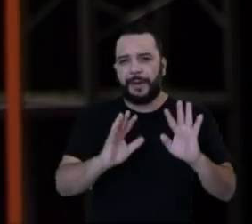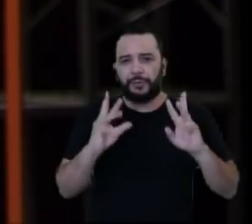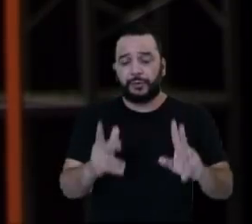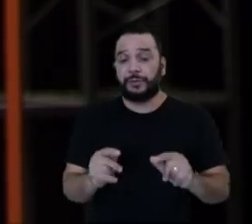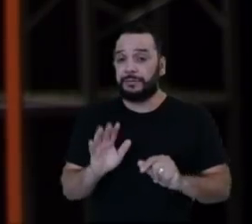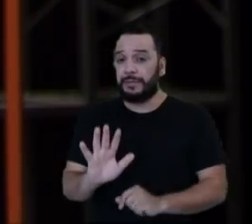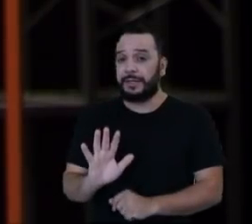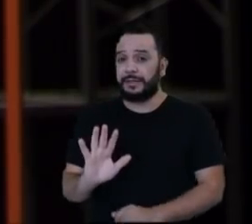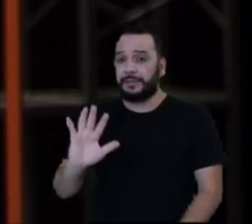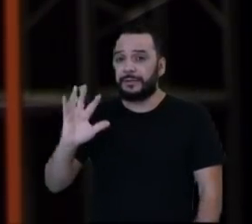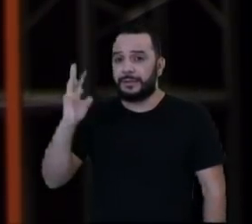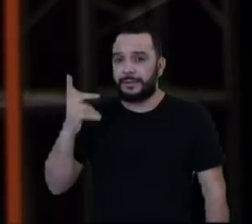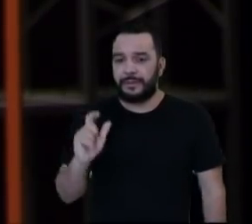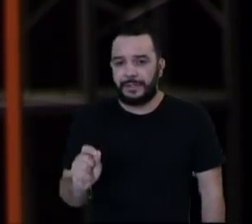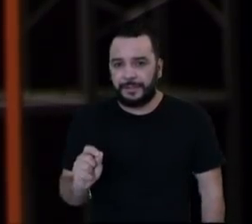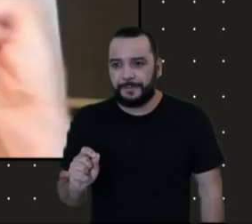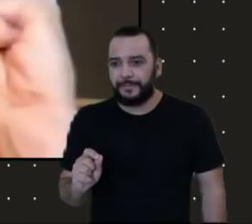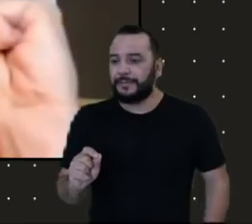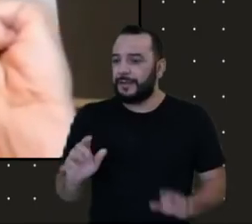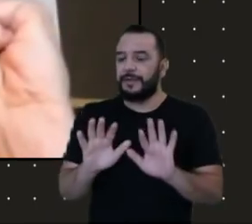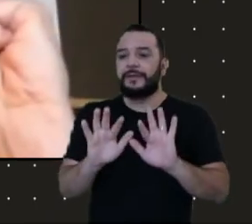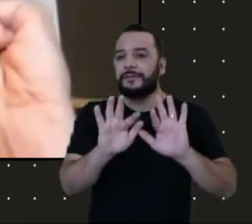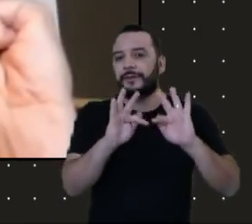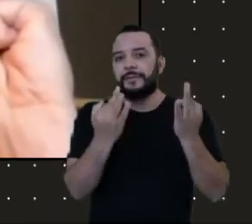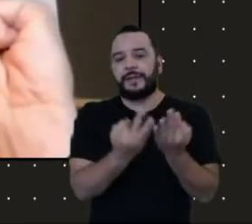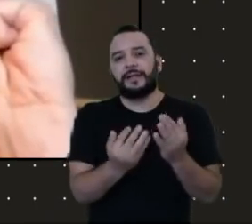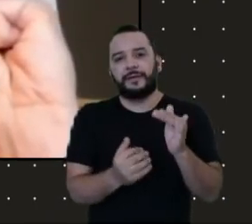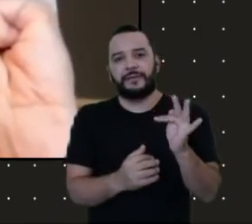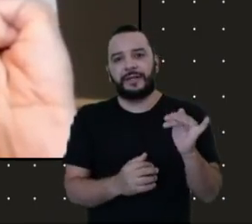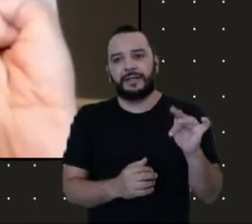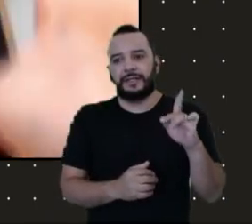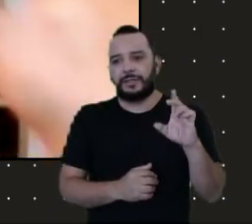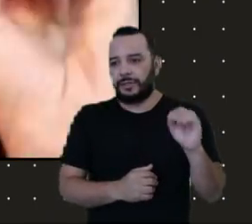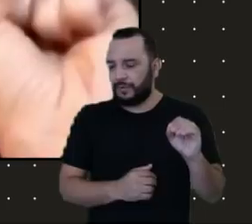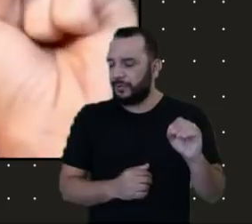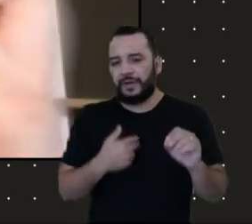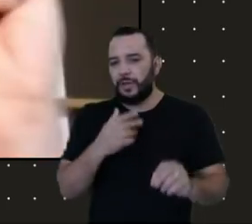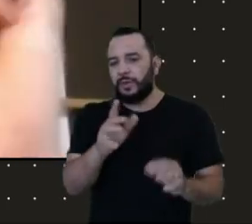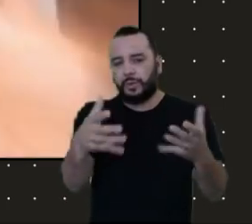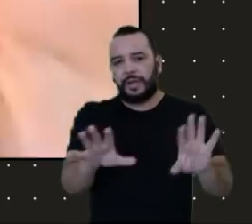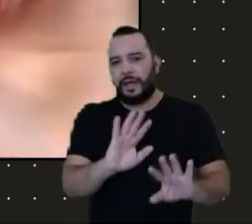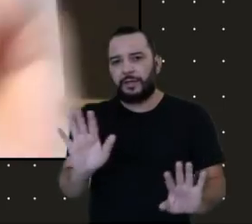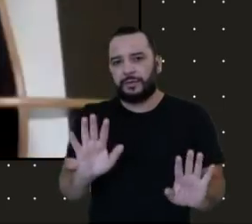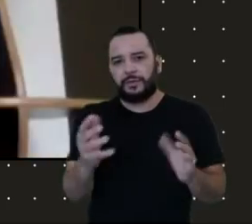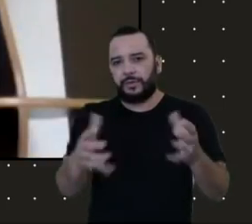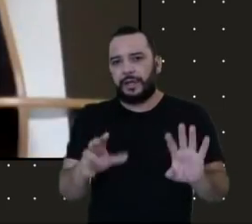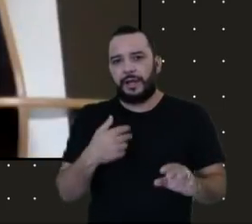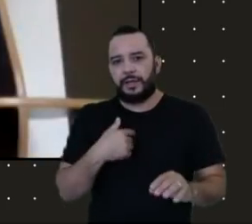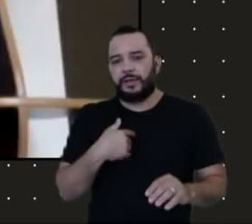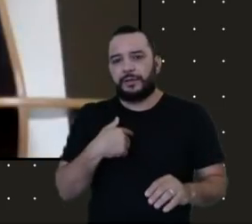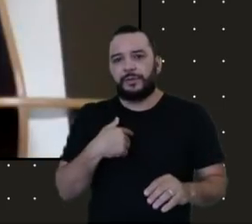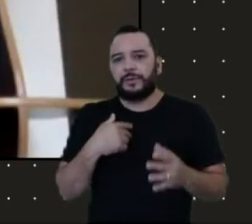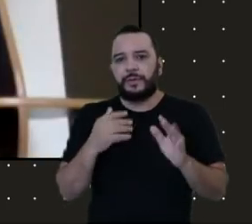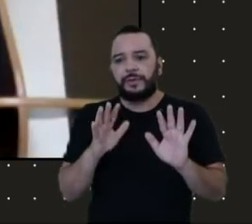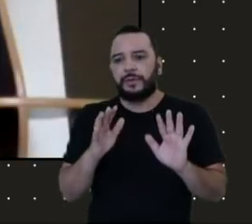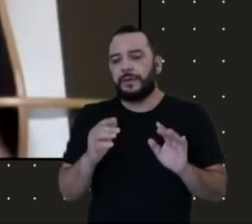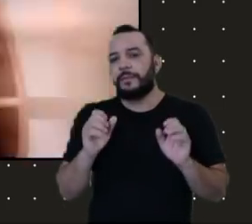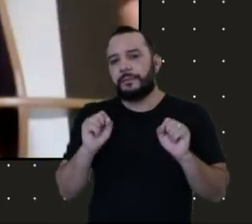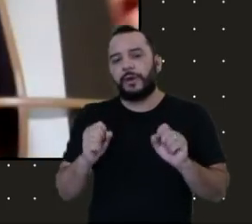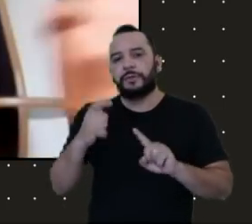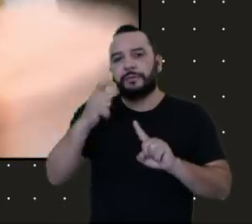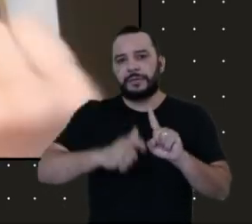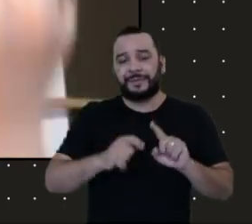da literatura, tão amigos, com essa correspondência tão rica, ia dar um espetáculo maravilhoso. E eu resolvi